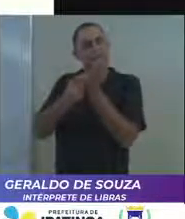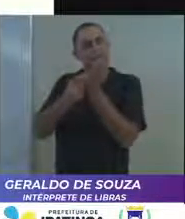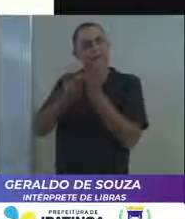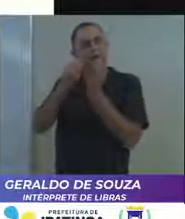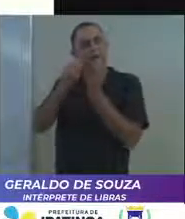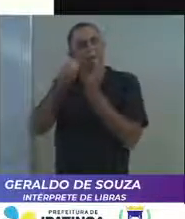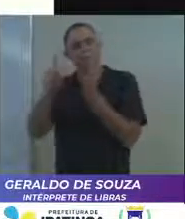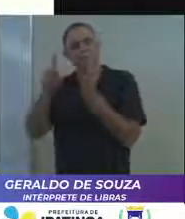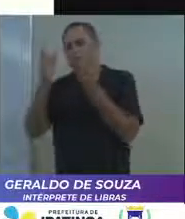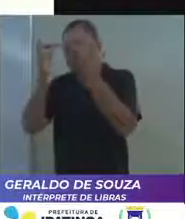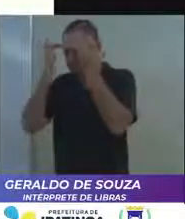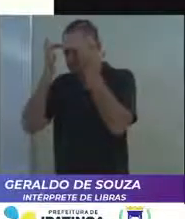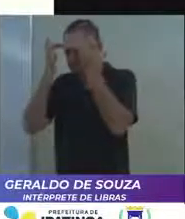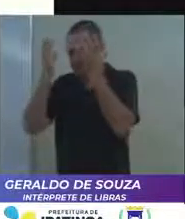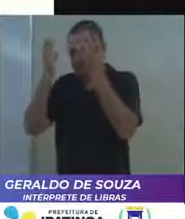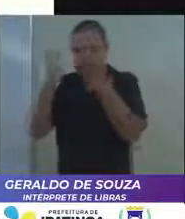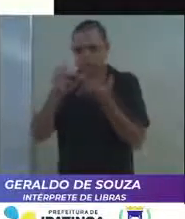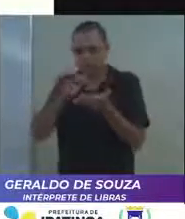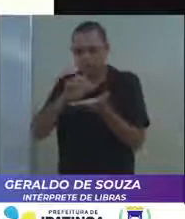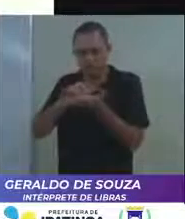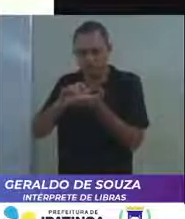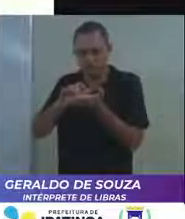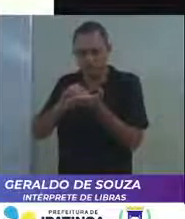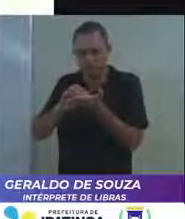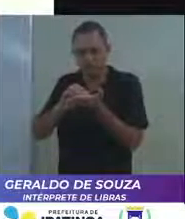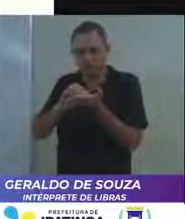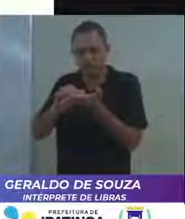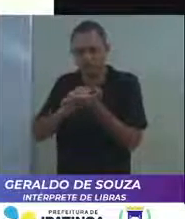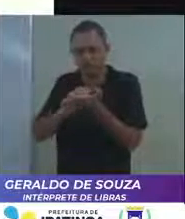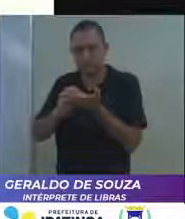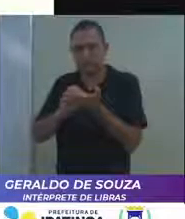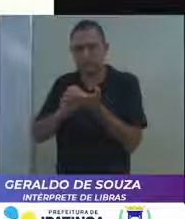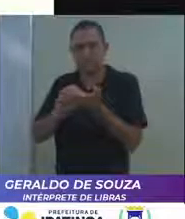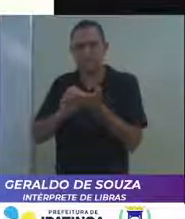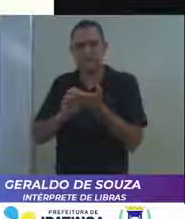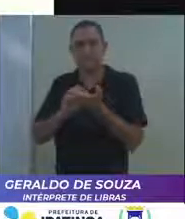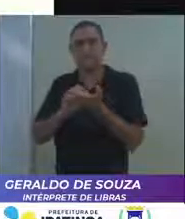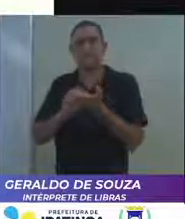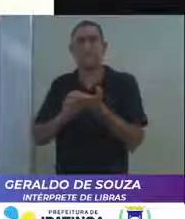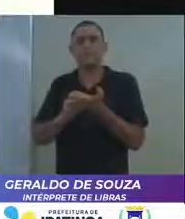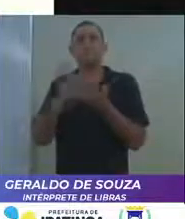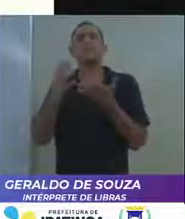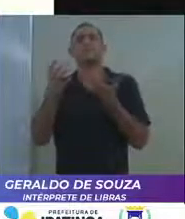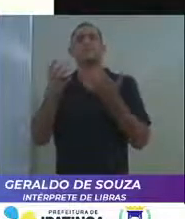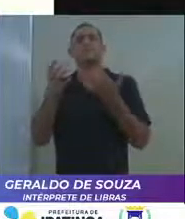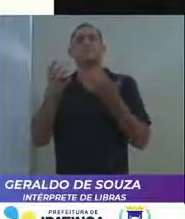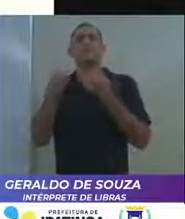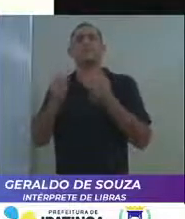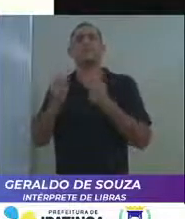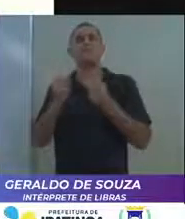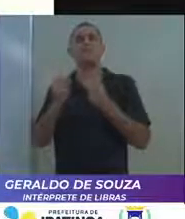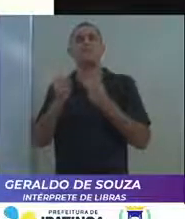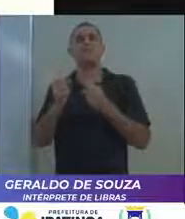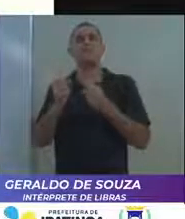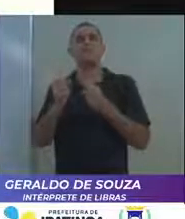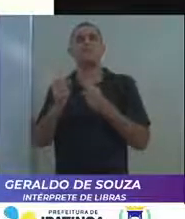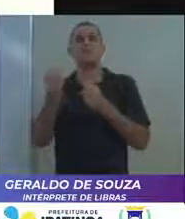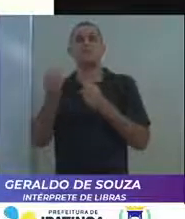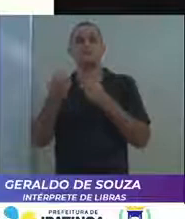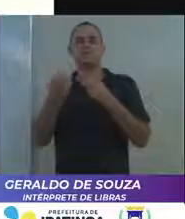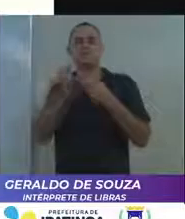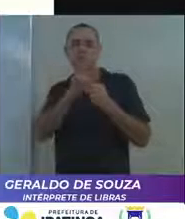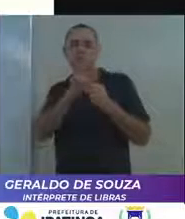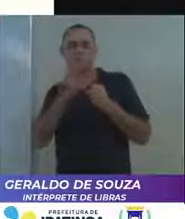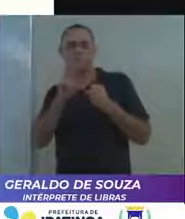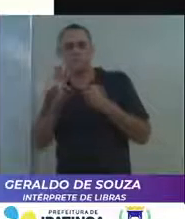super fácil de mexer e tudo. E eu tenho o tutorial dele. Quem quiser, pode me enviar. Eu vou deixar aqui o meu e-mail. Pode me